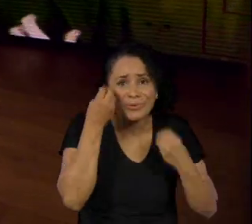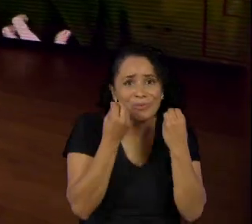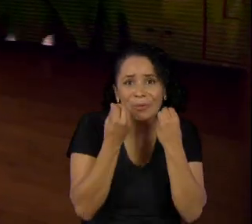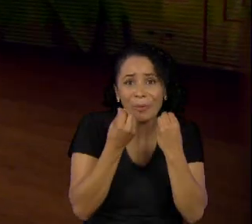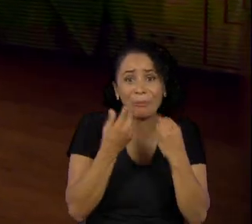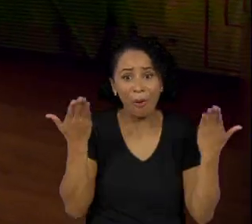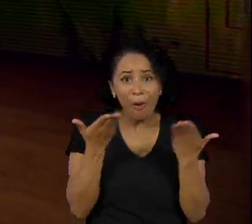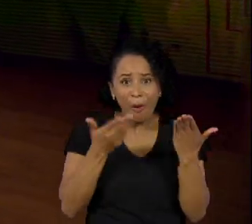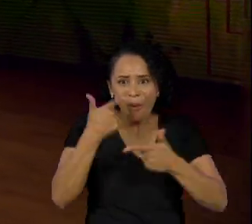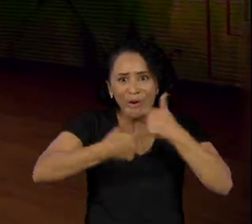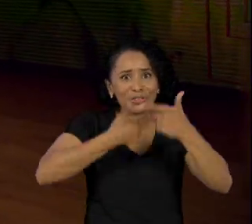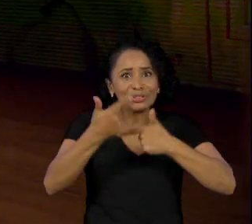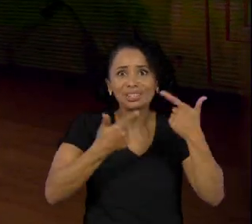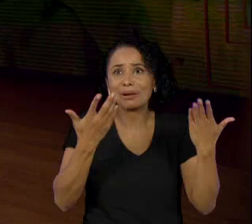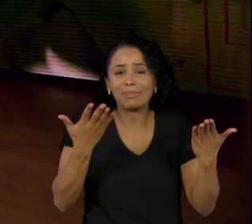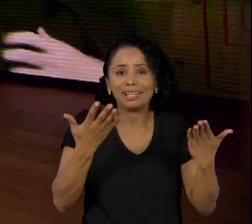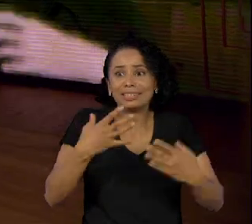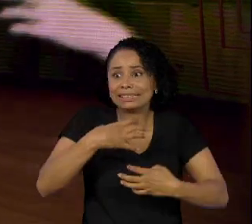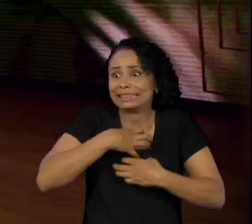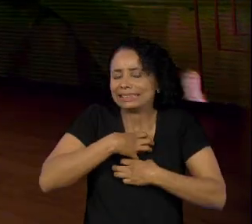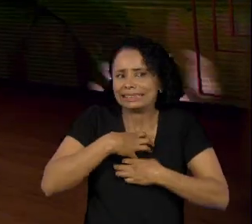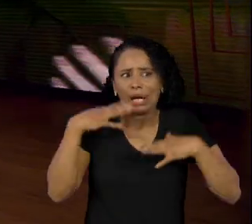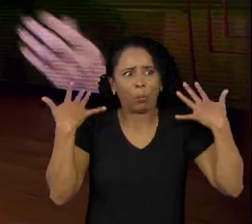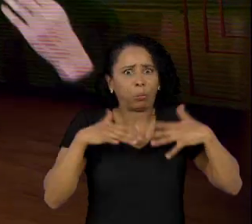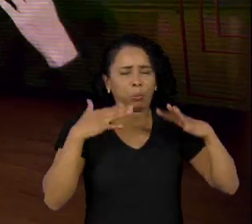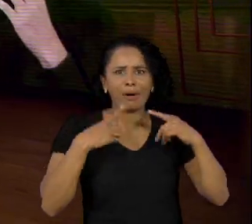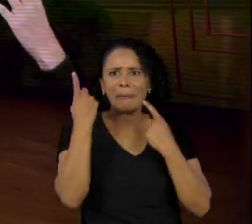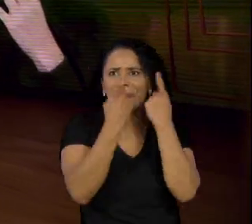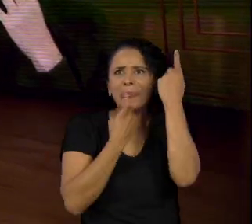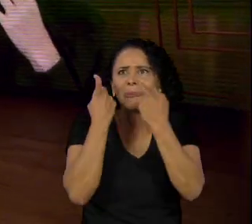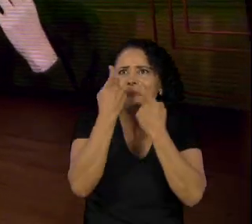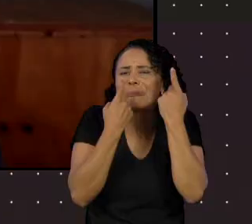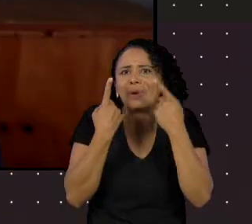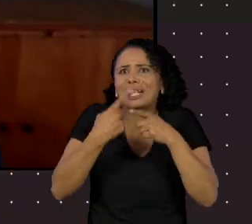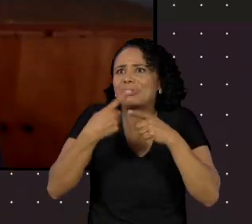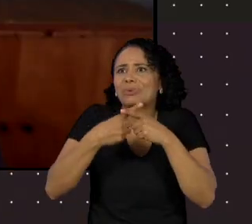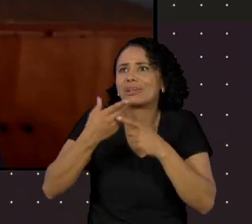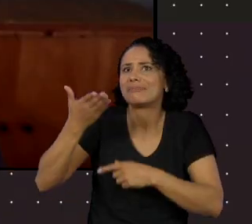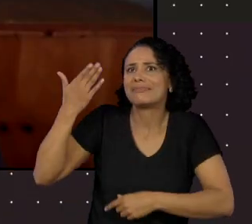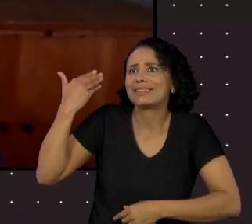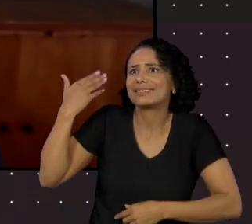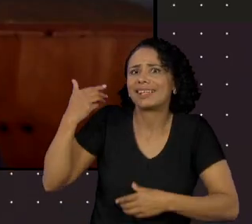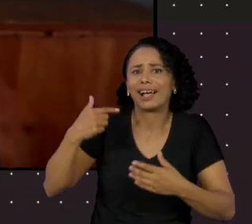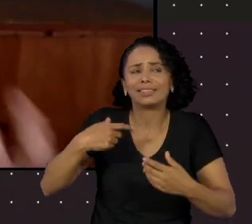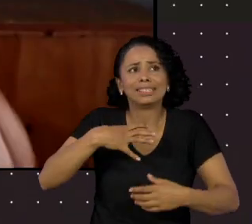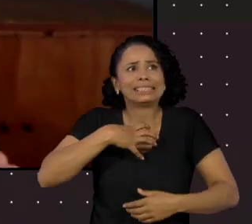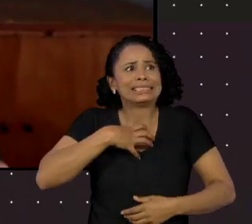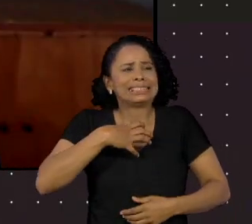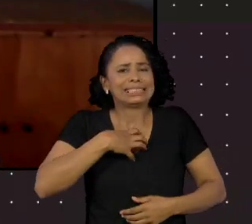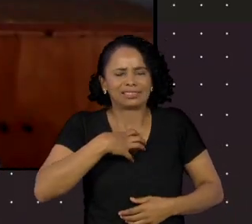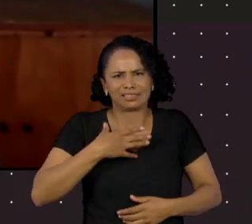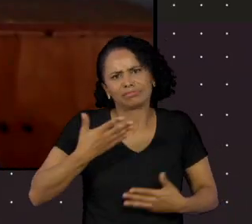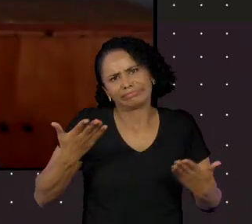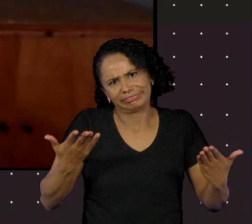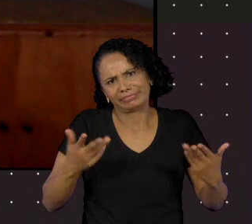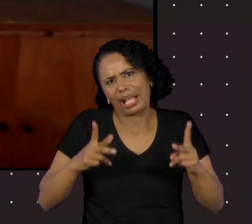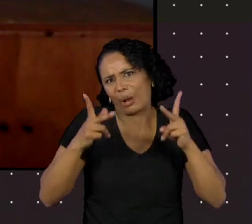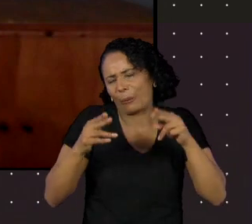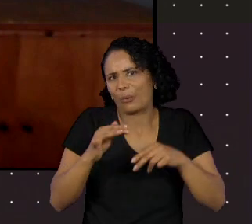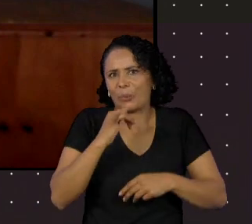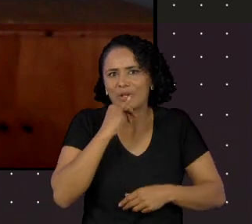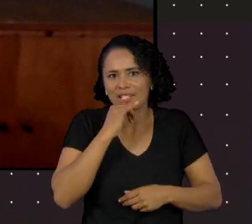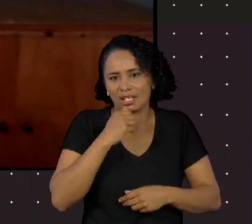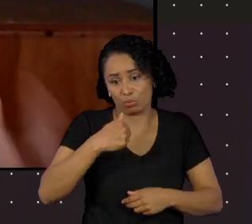minha mão hoje, eu acho que eu ficaria super preocupada, assim. E na época, tem um frescor de quando a gente